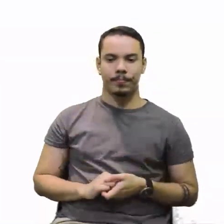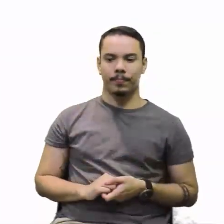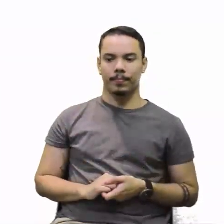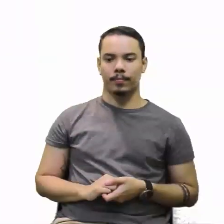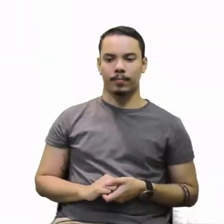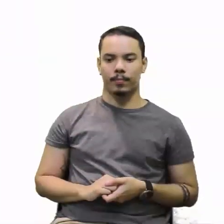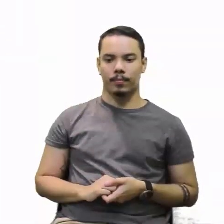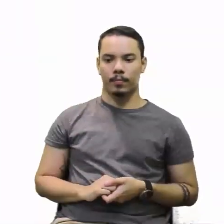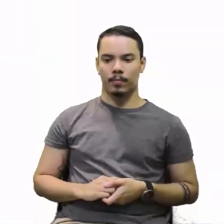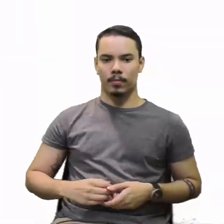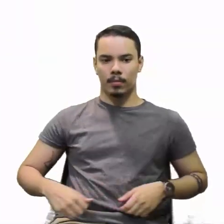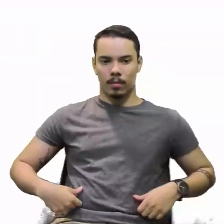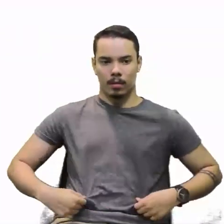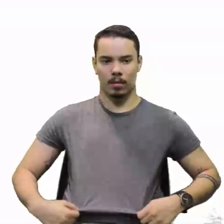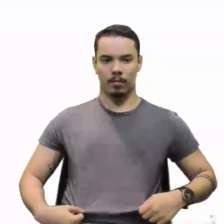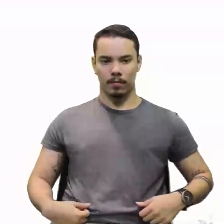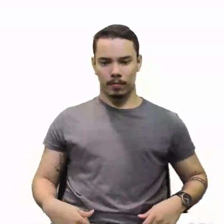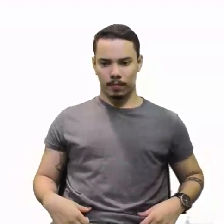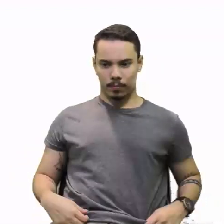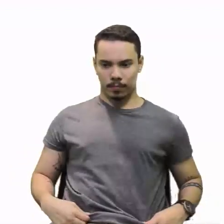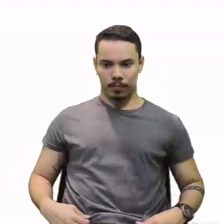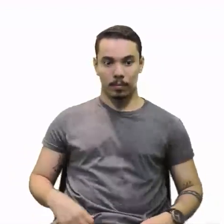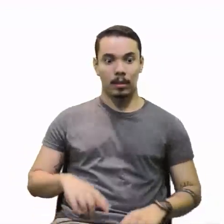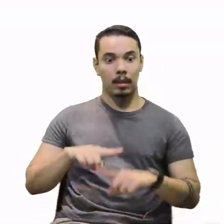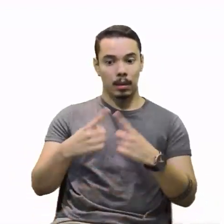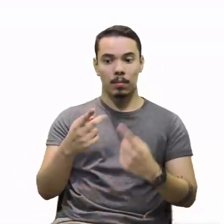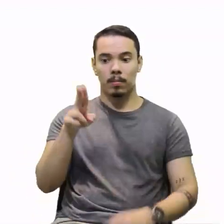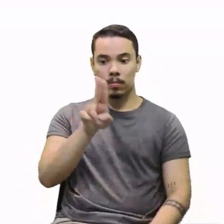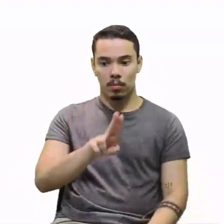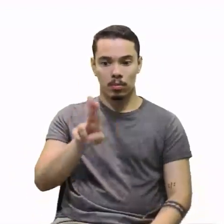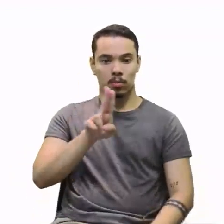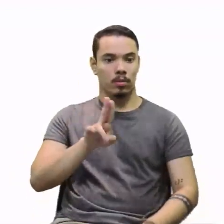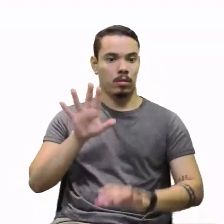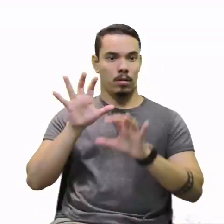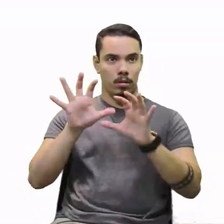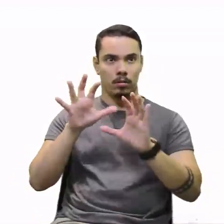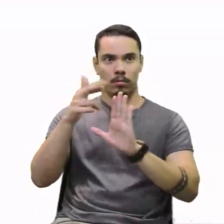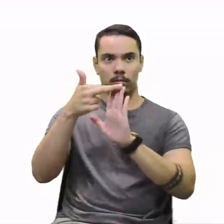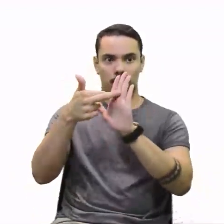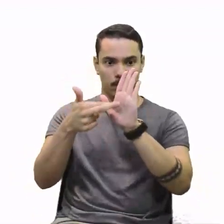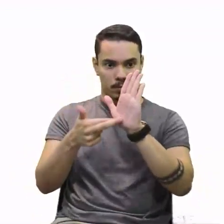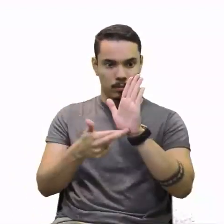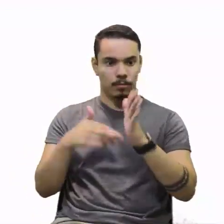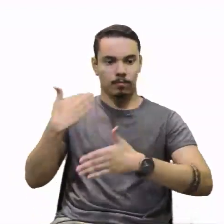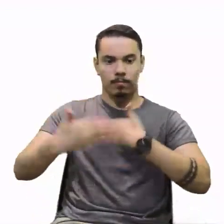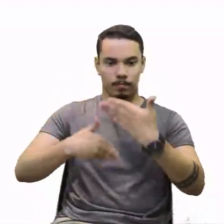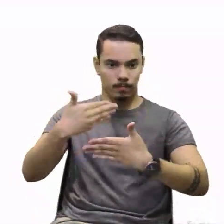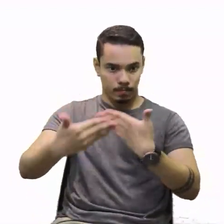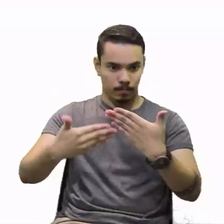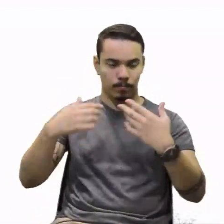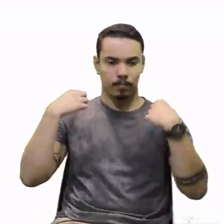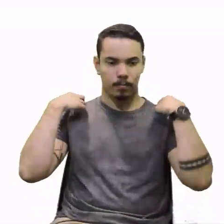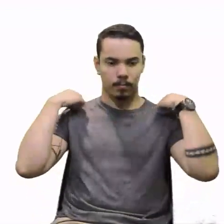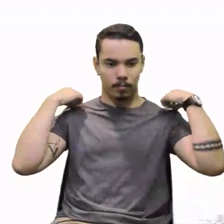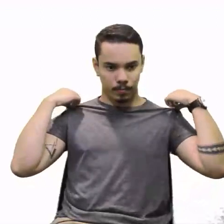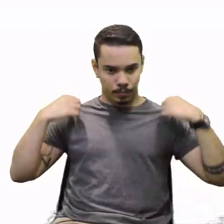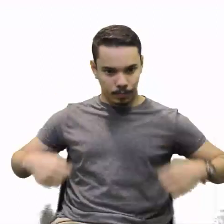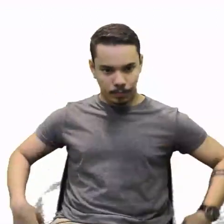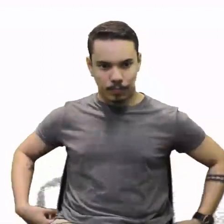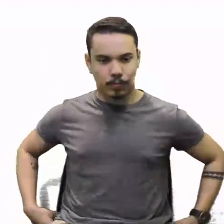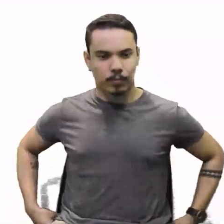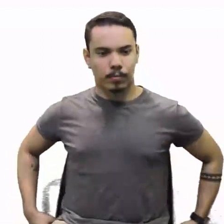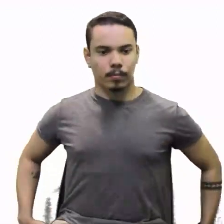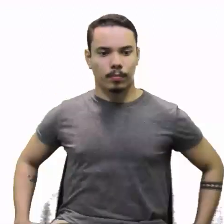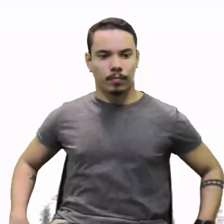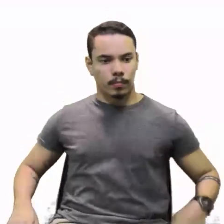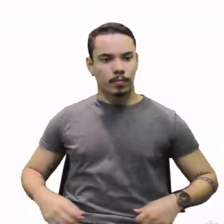SI. Então, tem que utilizar Weber, né, ampere e assim por diante, segundos. A resistência